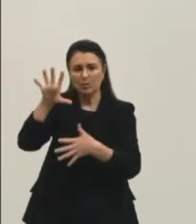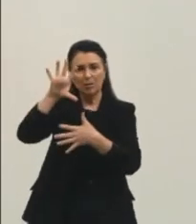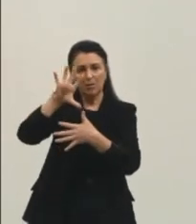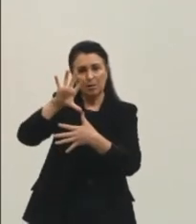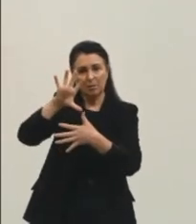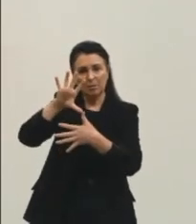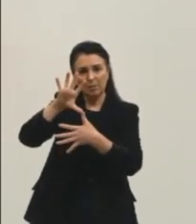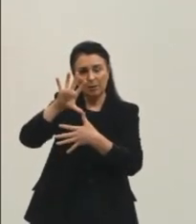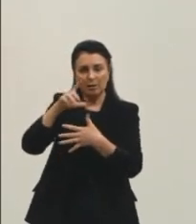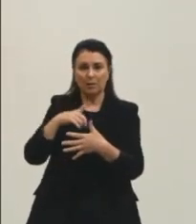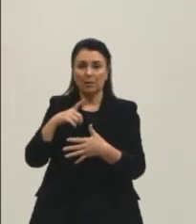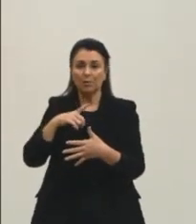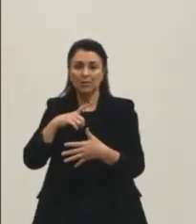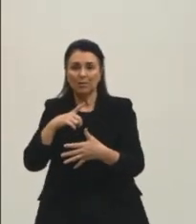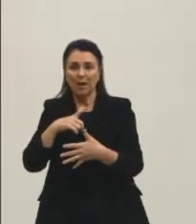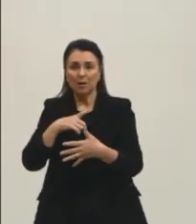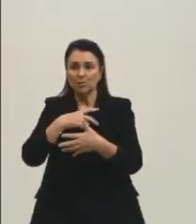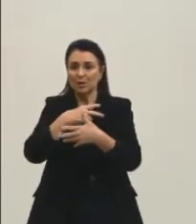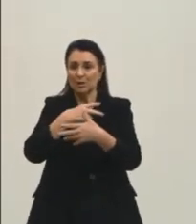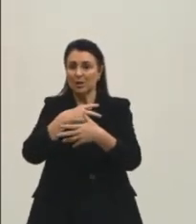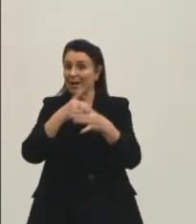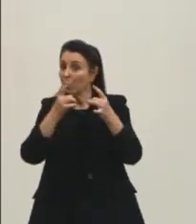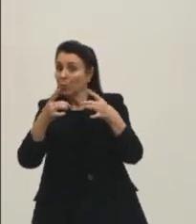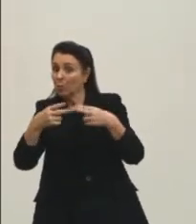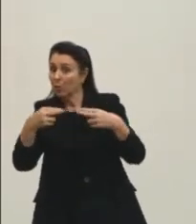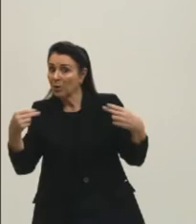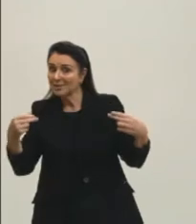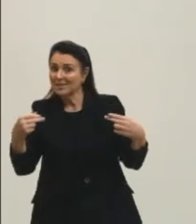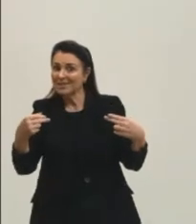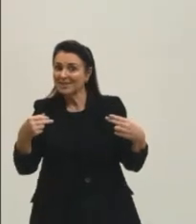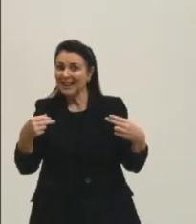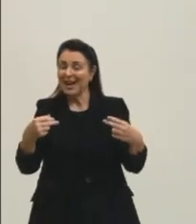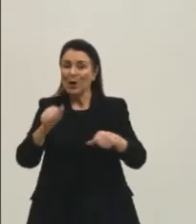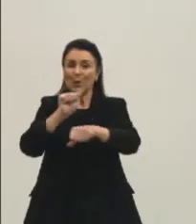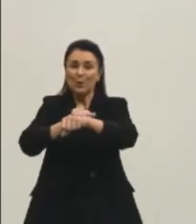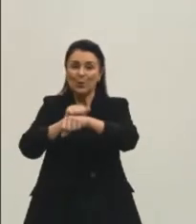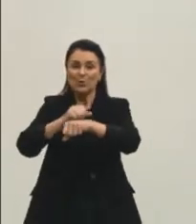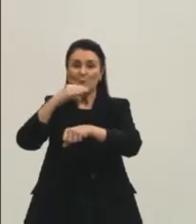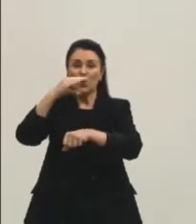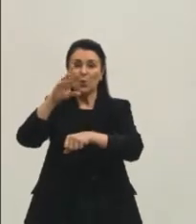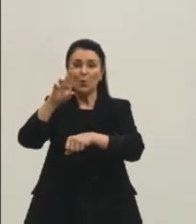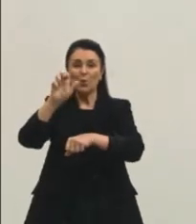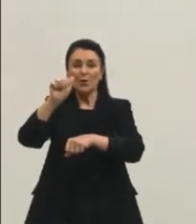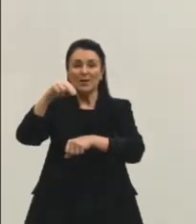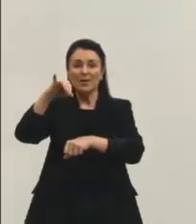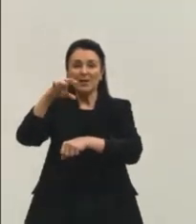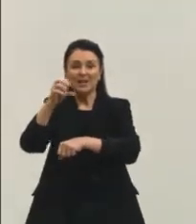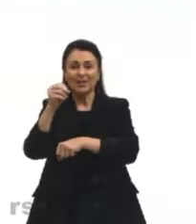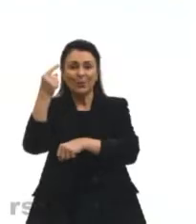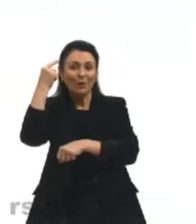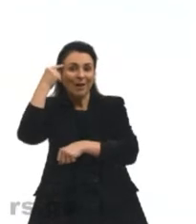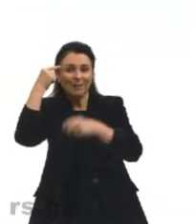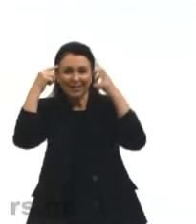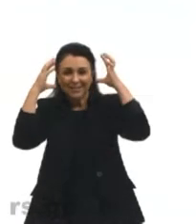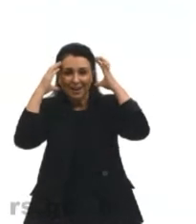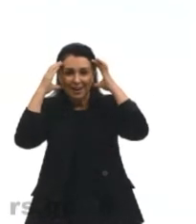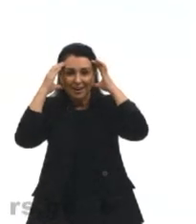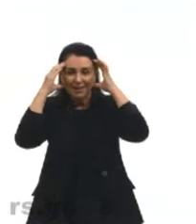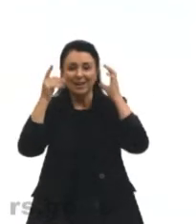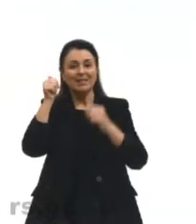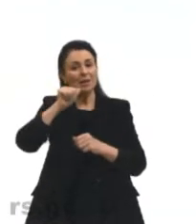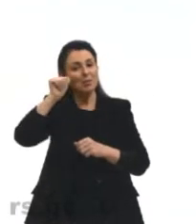que a gente tem divertido então é Luzia que nos permite afirmar que há pelo menos 12 mil anos já haviam seres humanos aqui